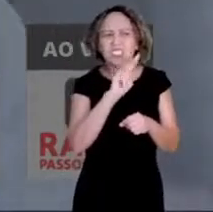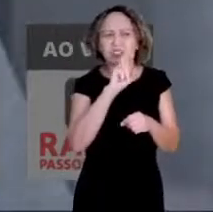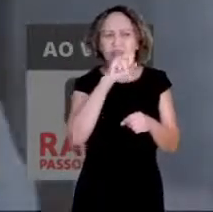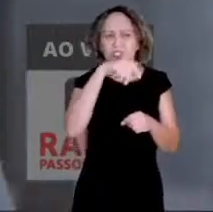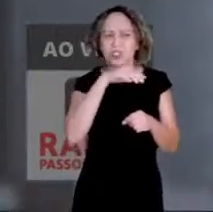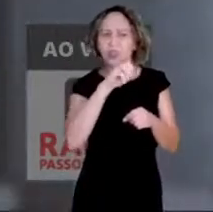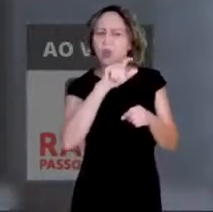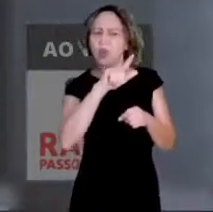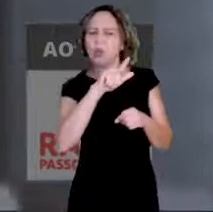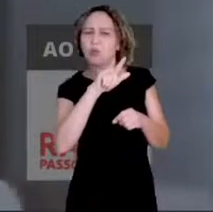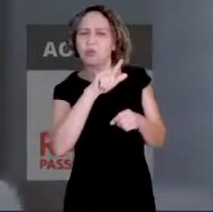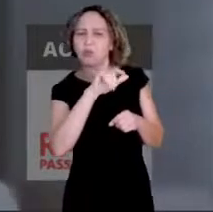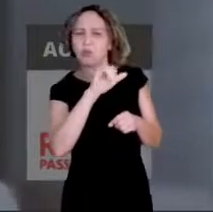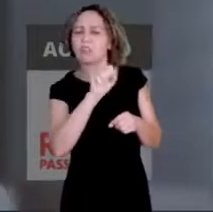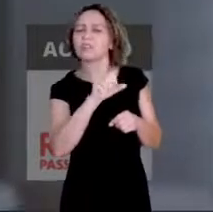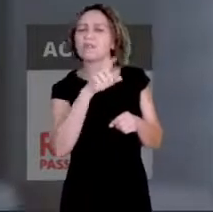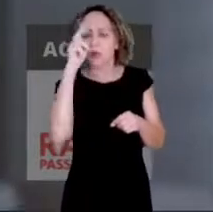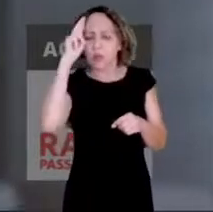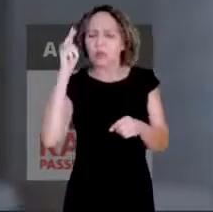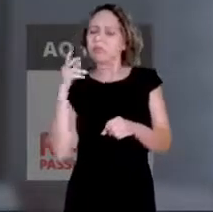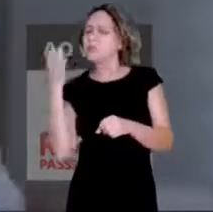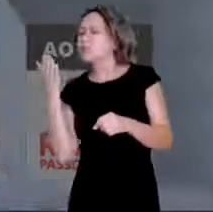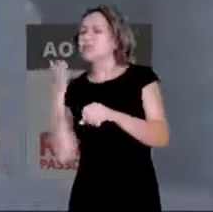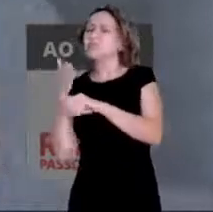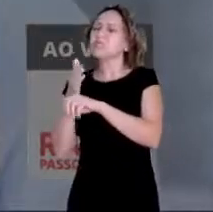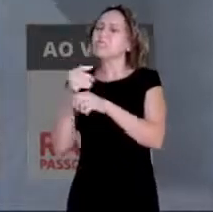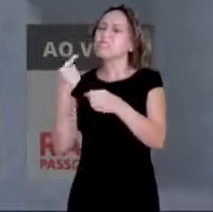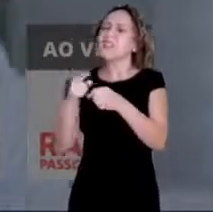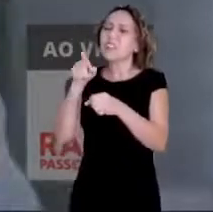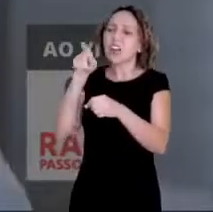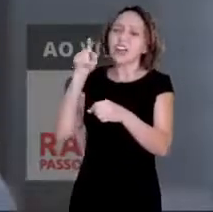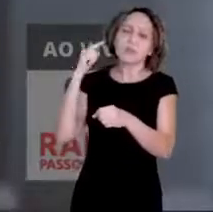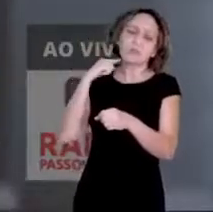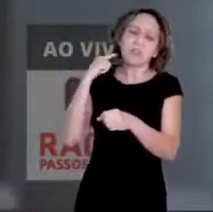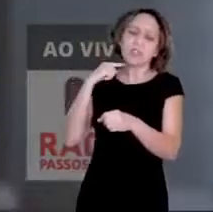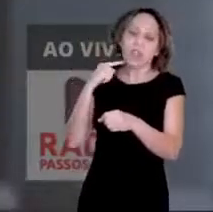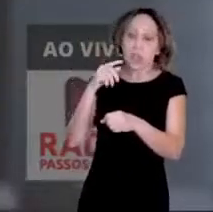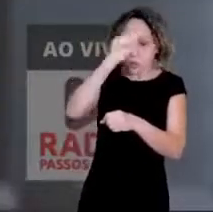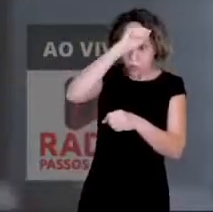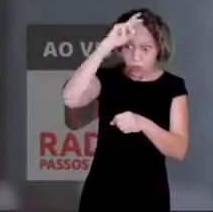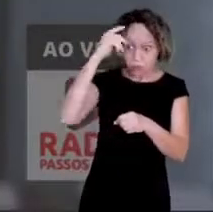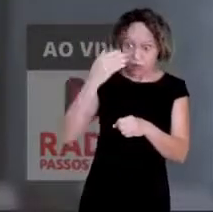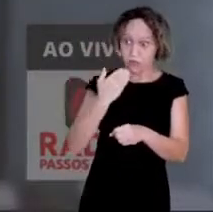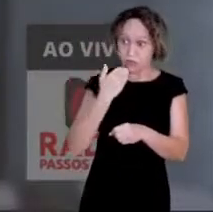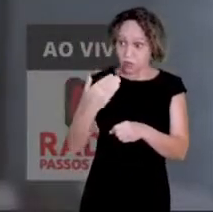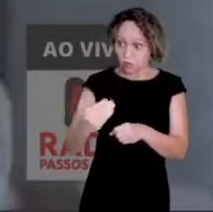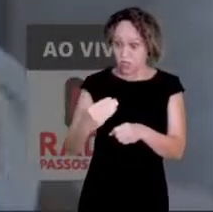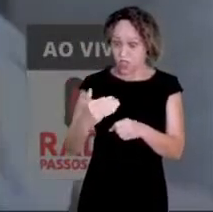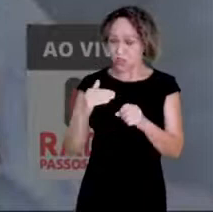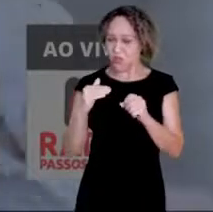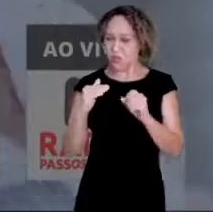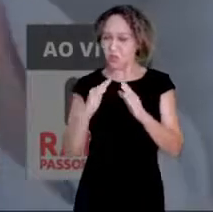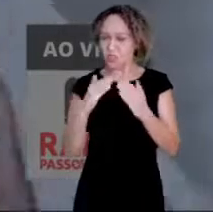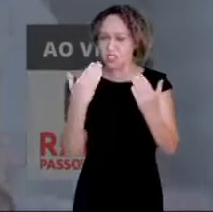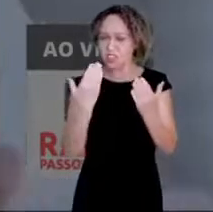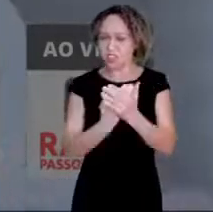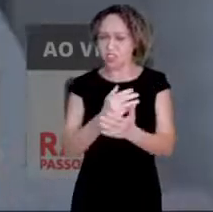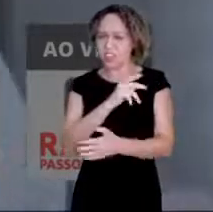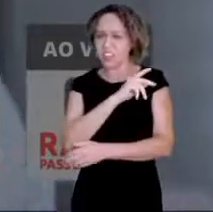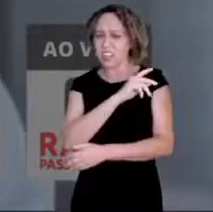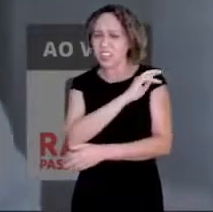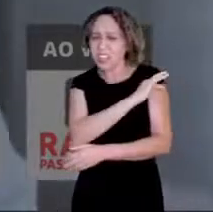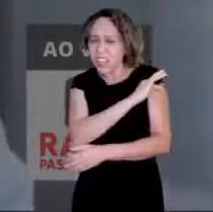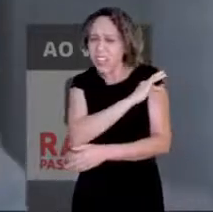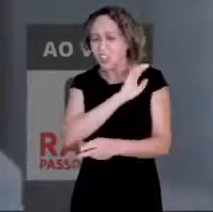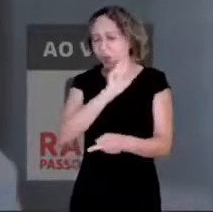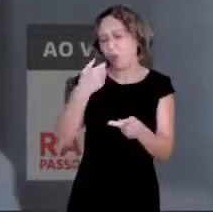aqui. E tinha gente que falava, não, presidente, você não pode fazer mais escola técnica, você não pode fazer mais universidade que gasta